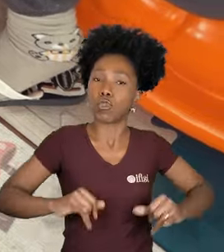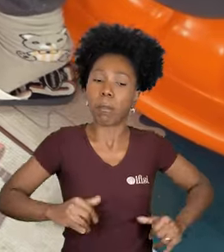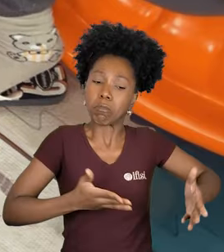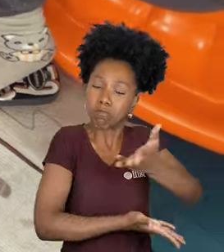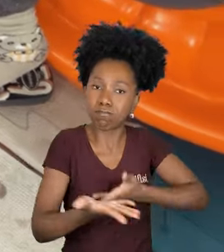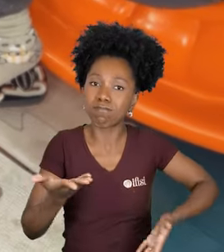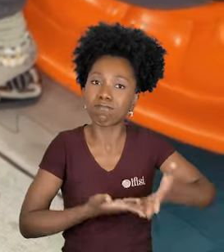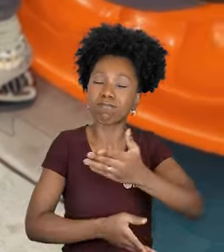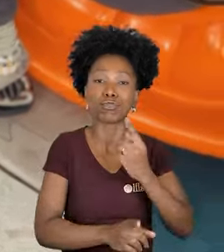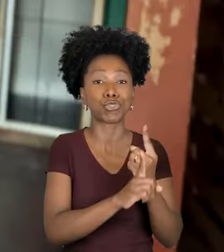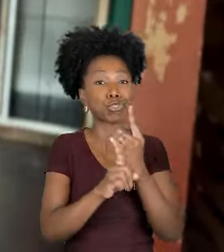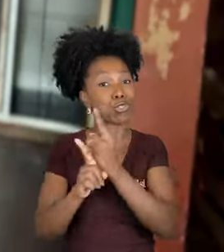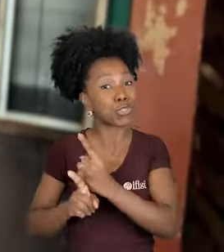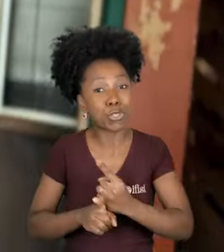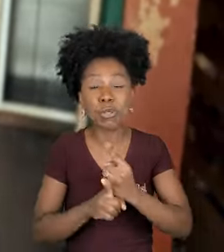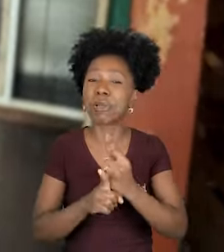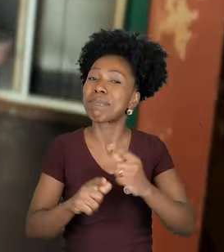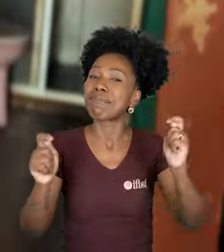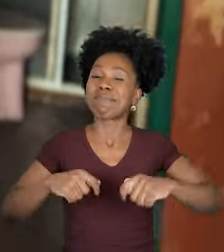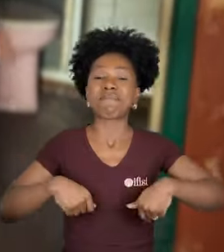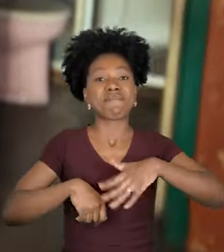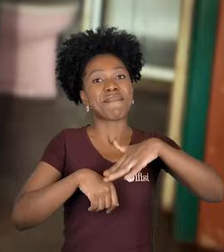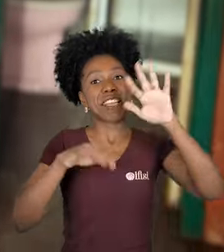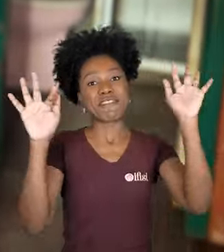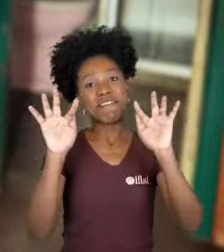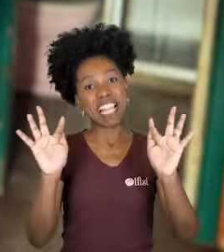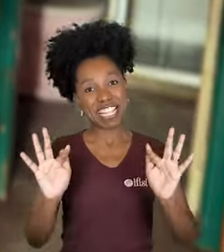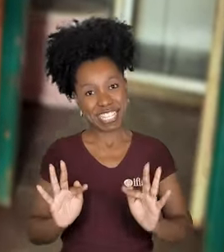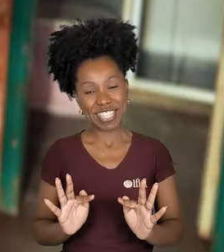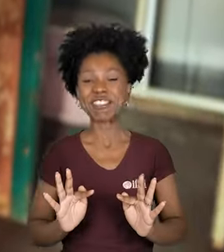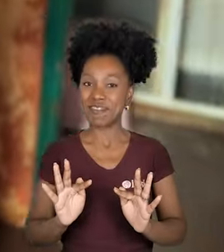dores, a gente descobre que pode ser mais